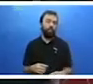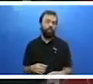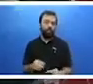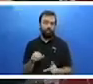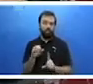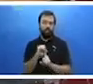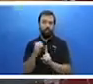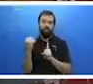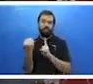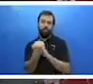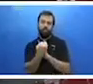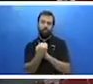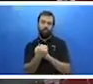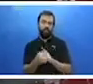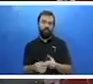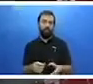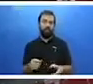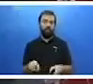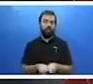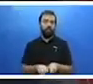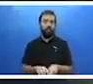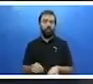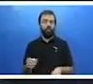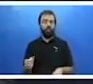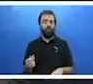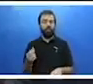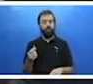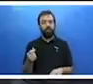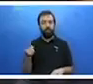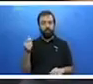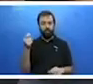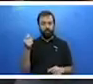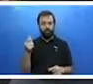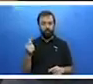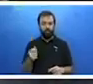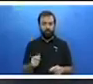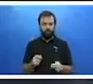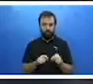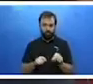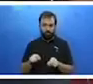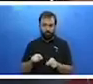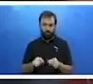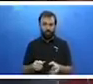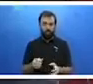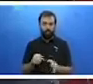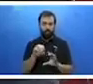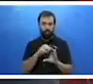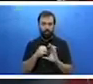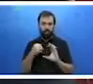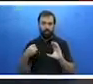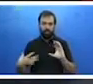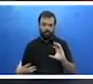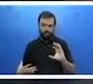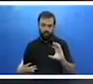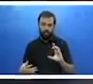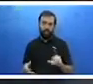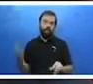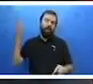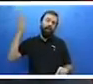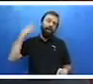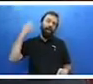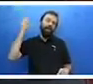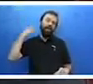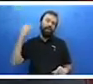aspectos sociais e econômicos. Lembram que na primeira divisão da região, eles olhavam os